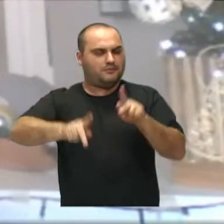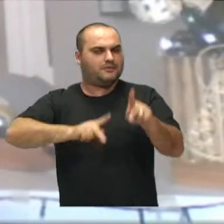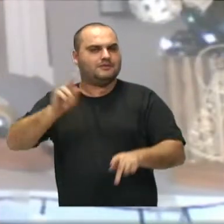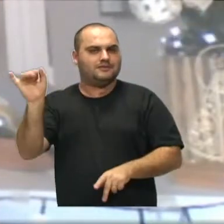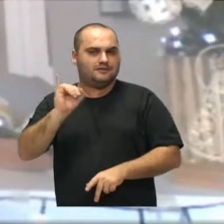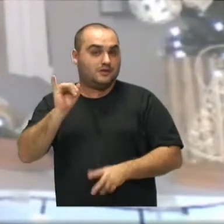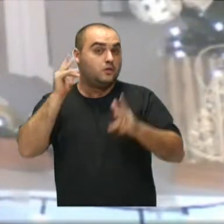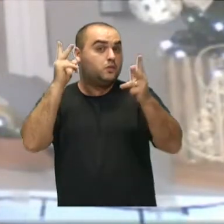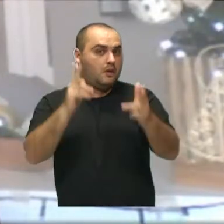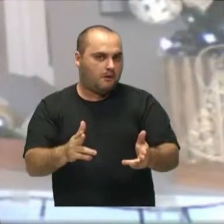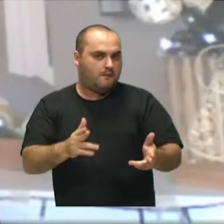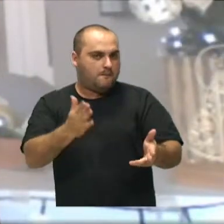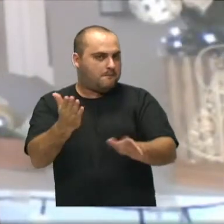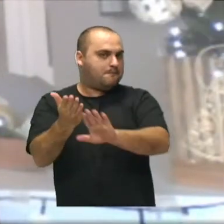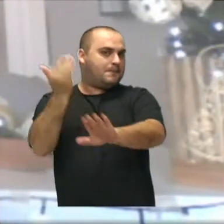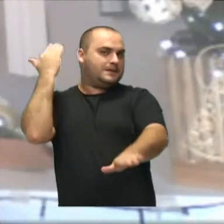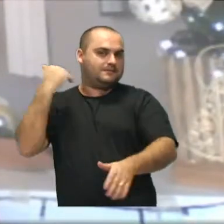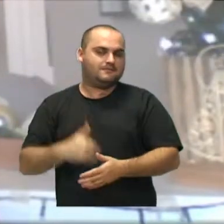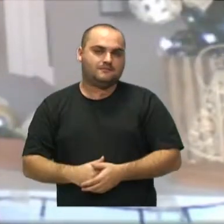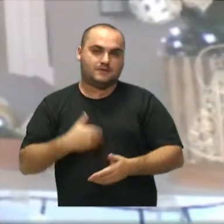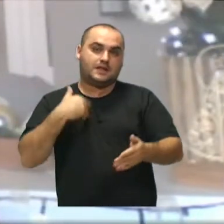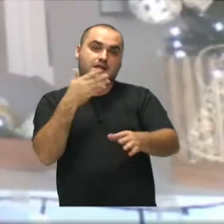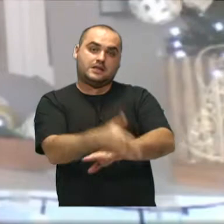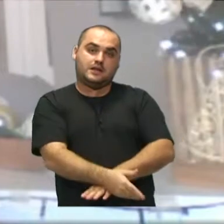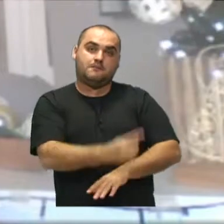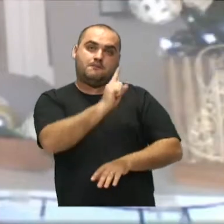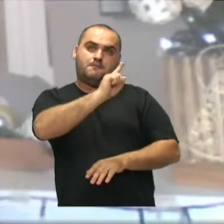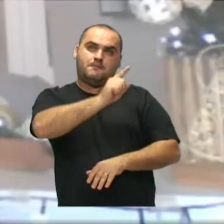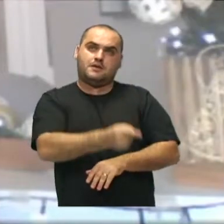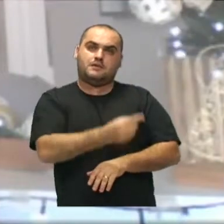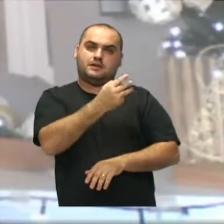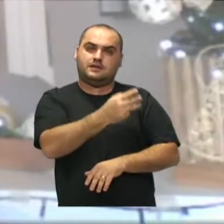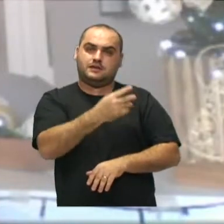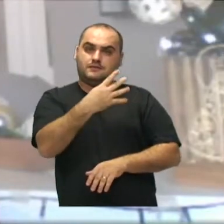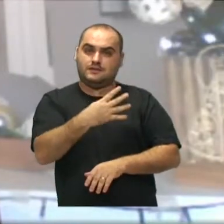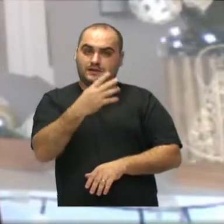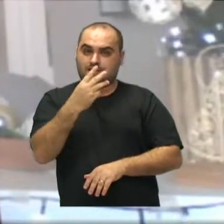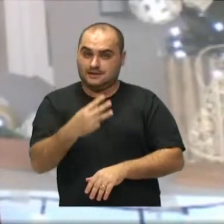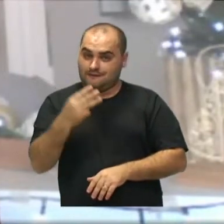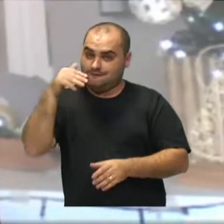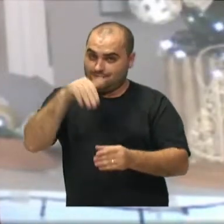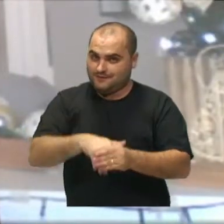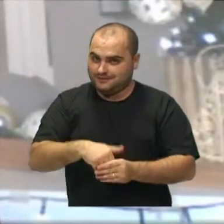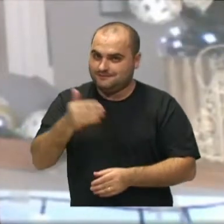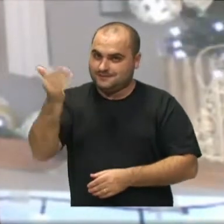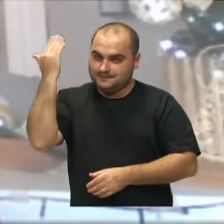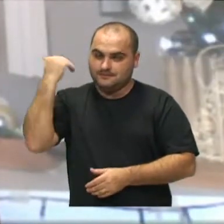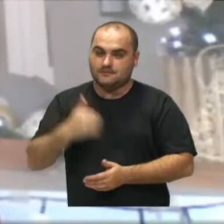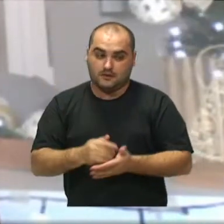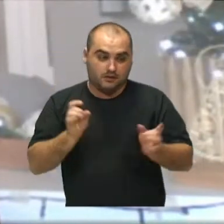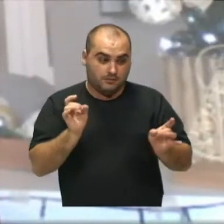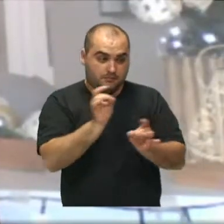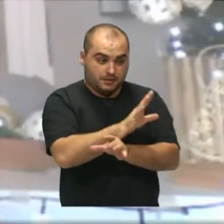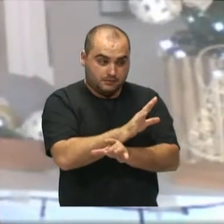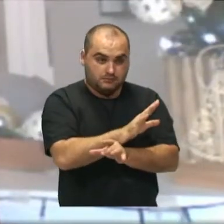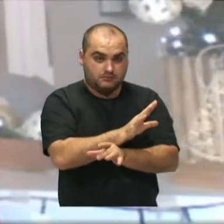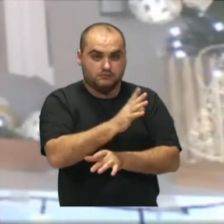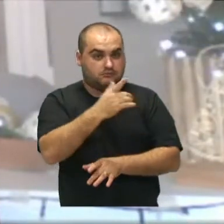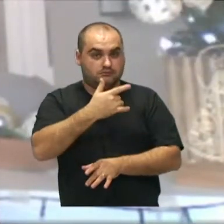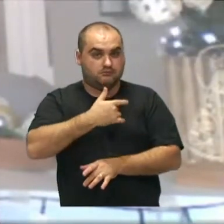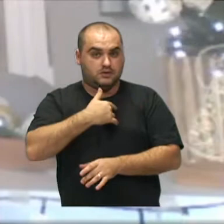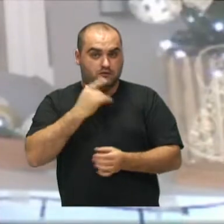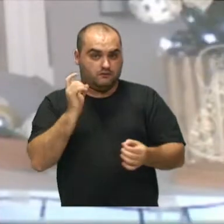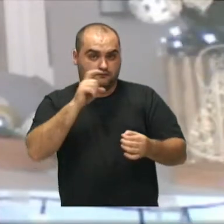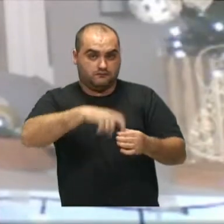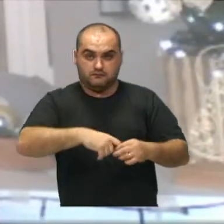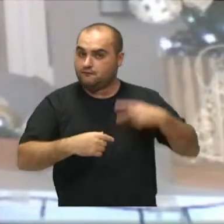forma que foi da outra vez. Eu entrei com 1.346 votos como vereadora, e quando eu terminei o meu mandato, eu não sou favorável à reeleição,